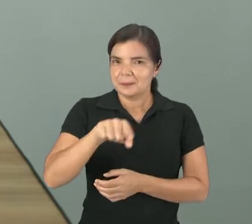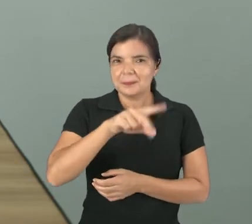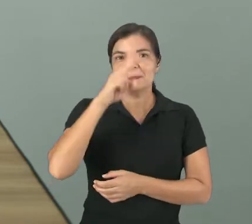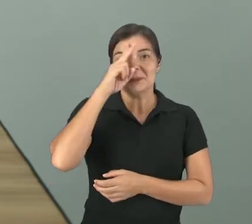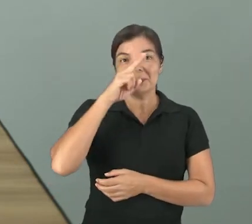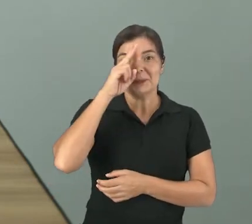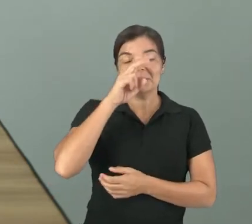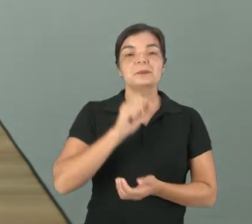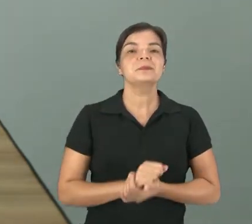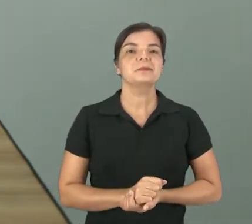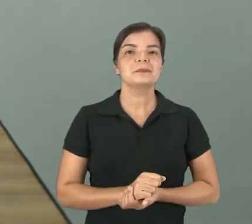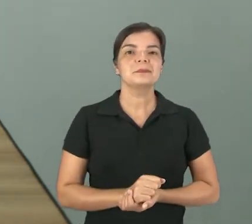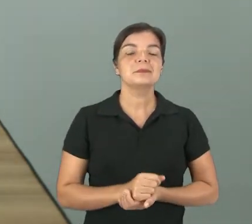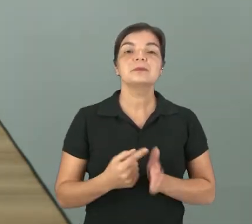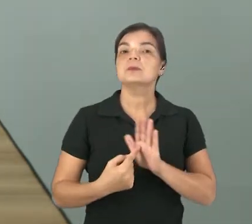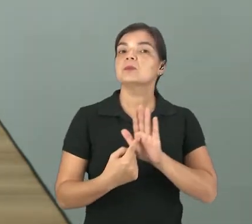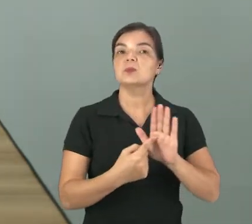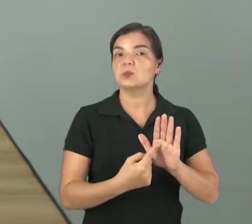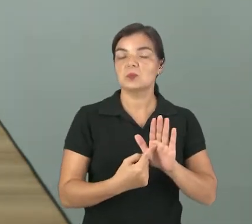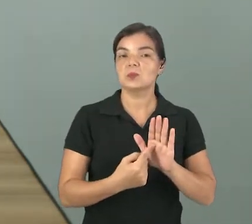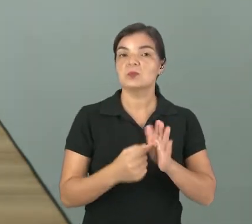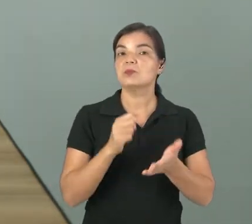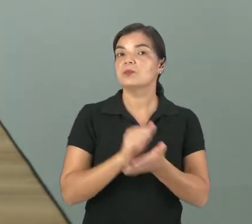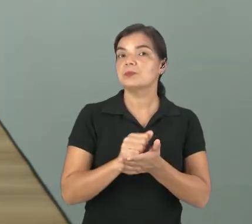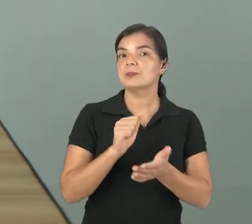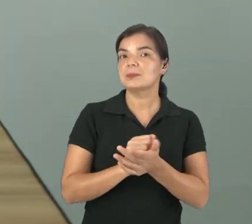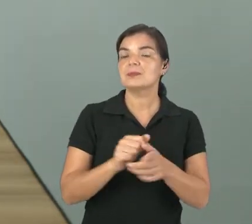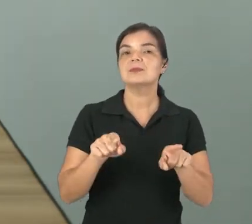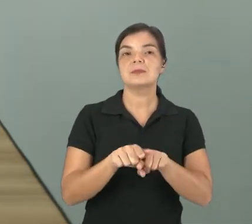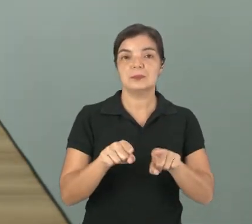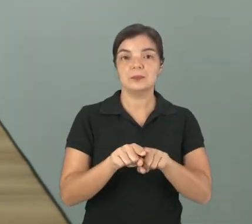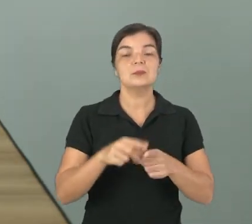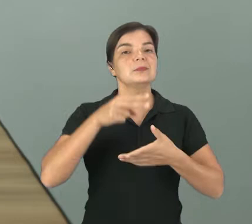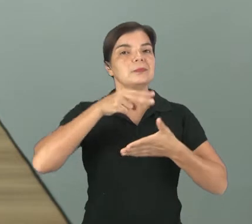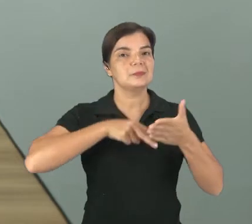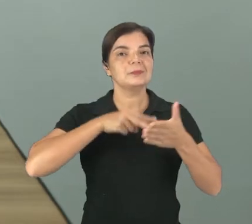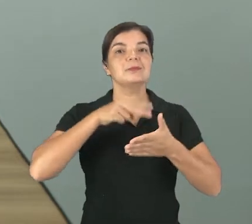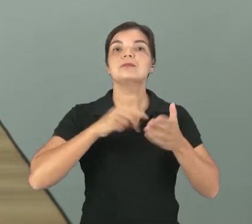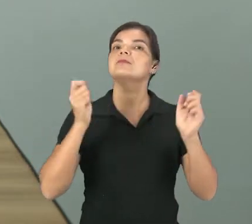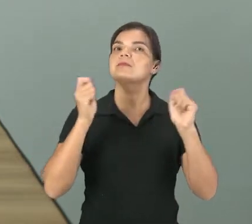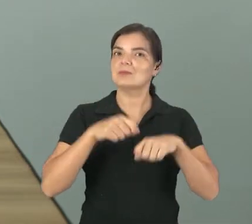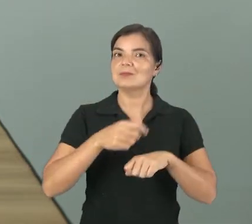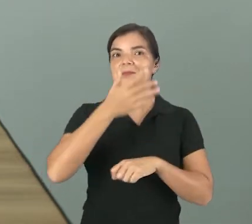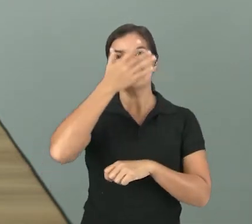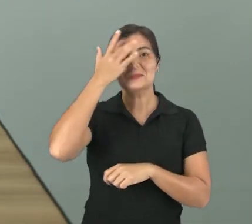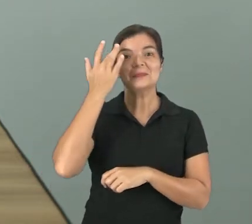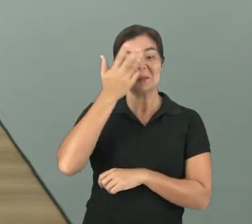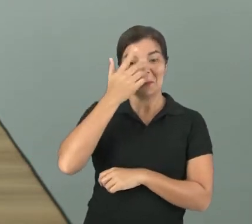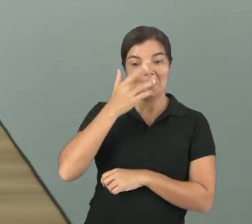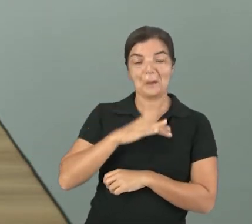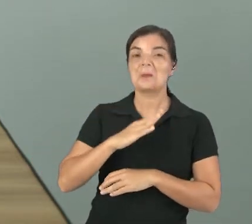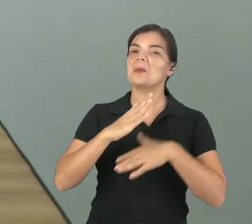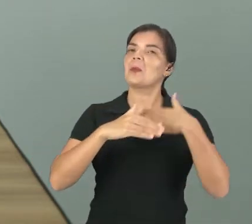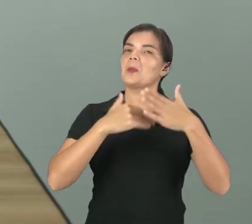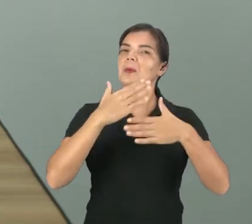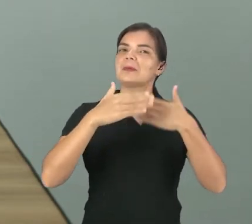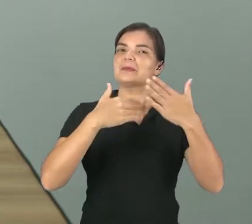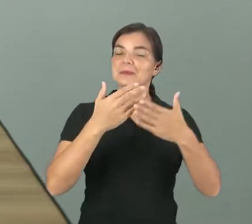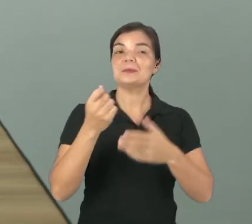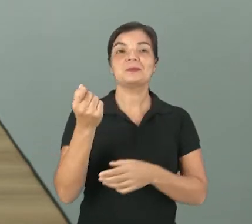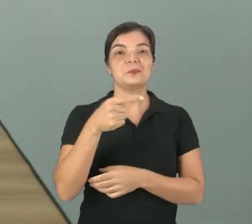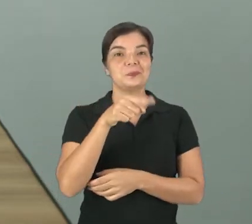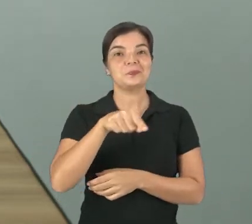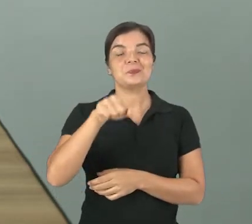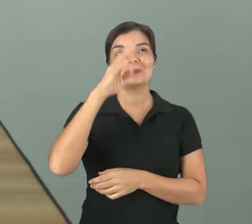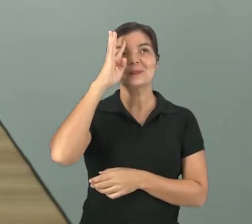lembram? O que aparece naquela escrita de branco? Que a leitura, ela pode levar a criança muito mais longe do